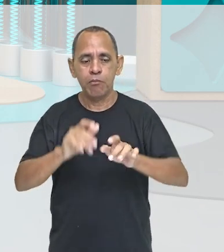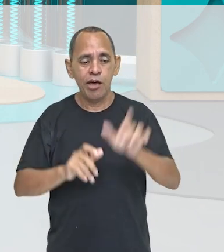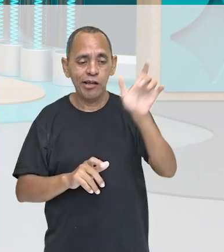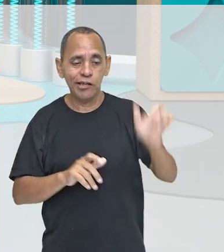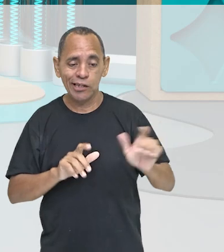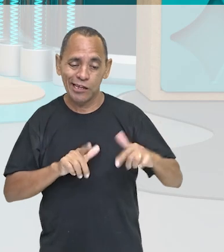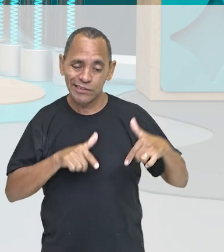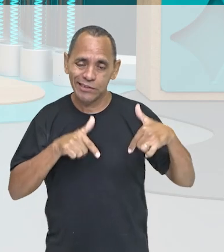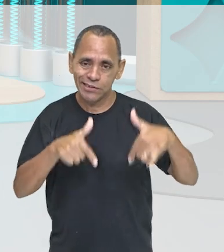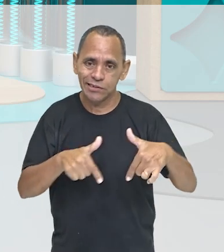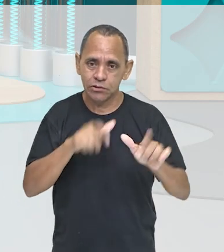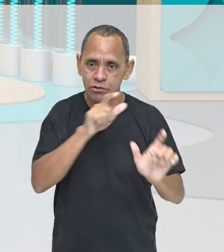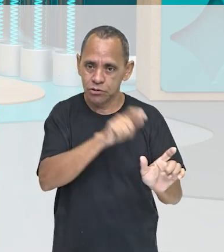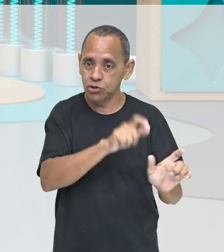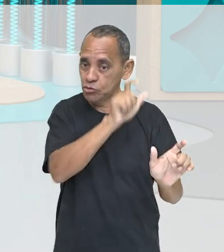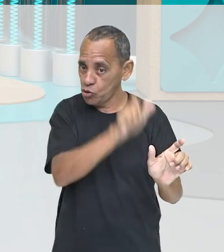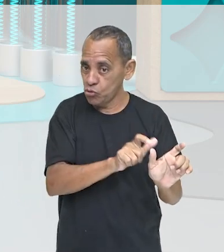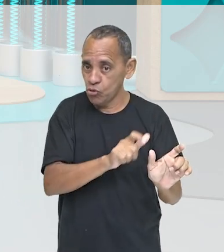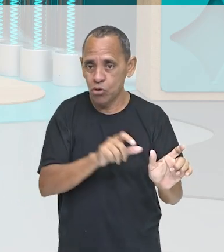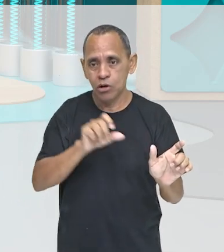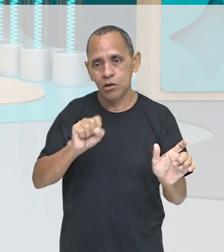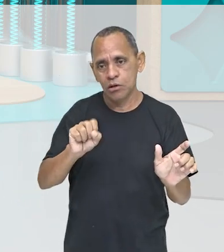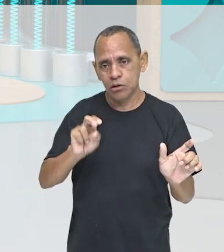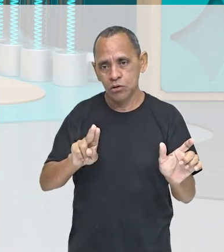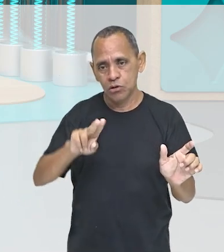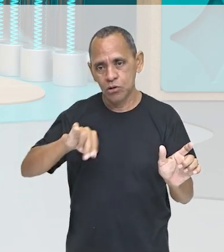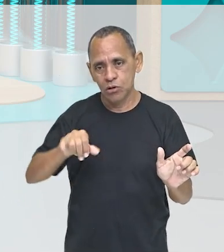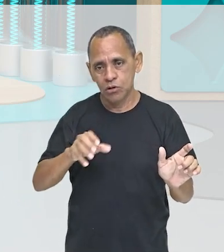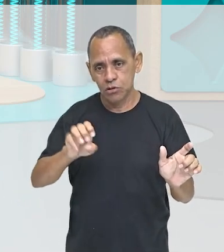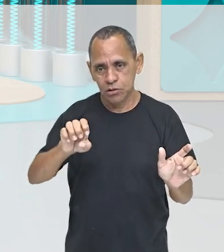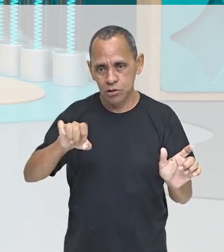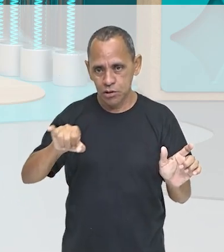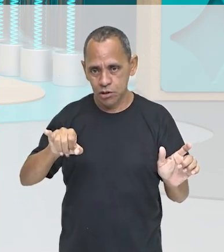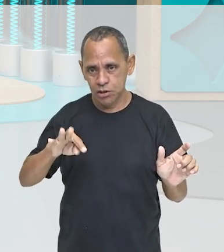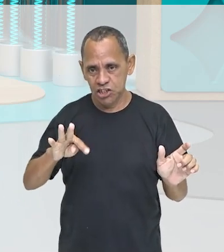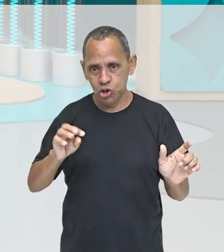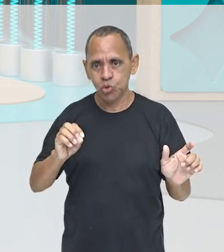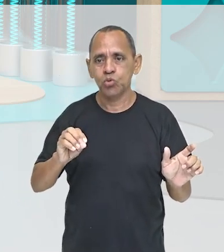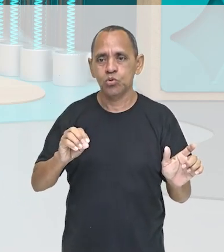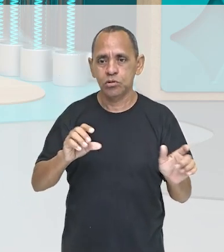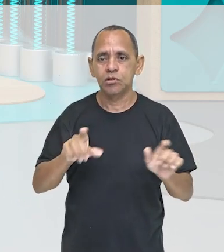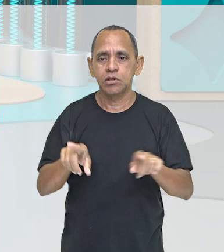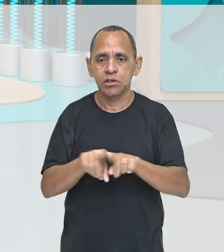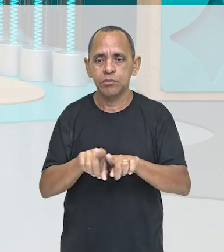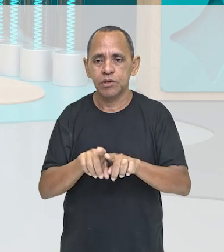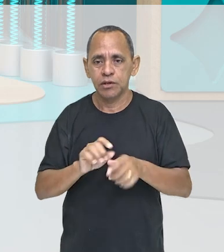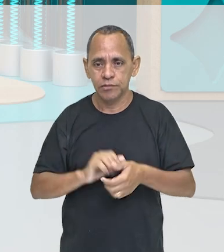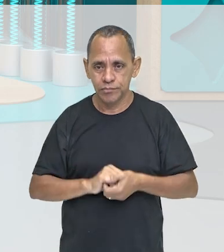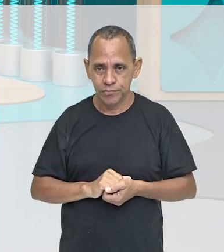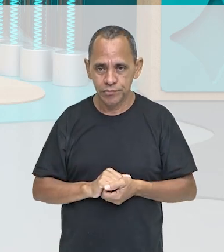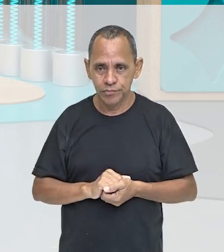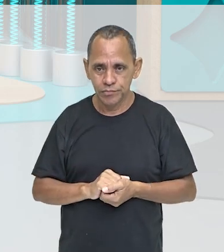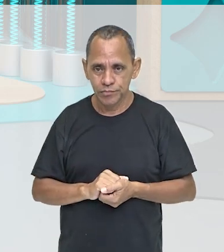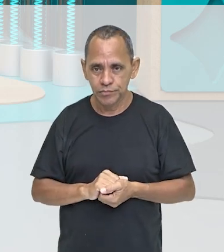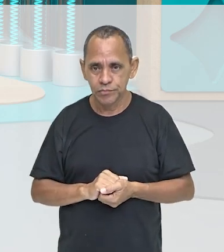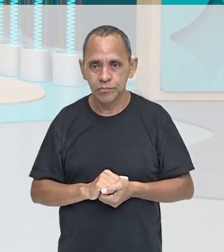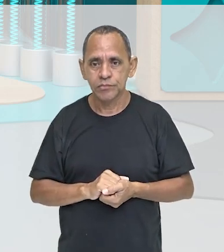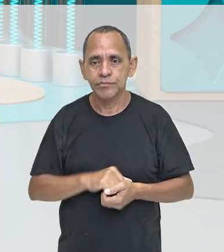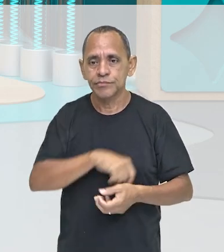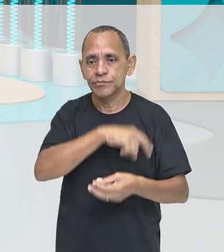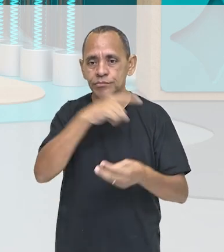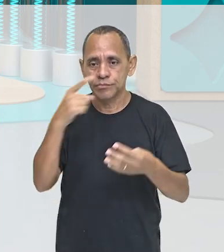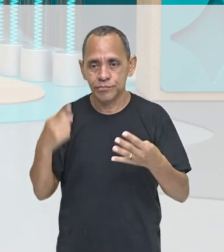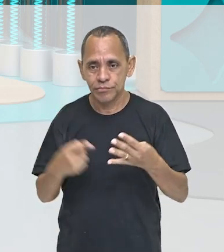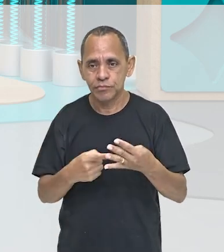ação estará no futuro se eu utilizar o will logo no começo, will buy. E aqui por último eu